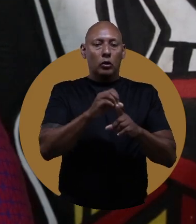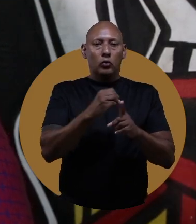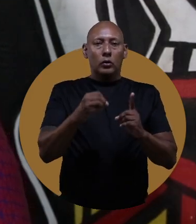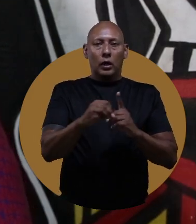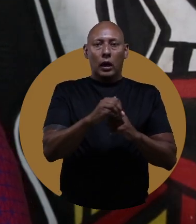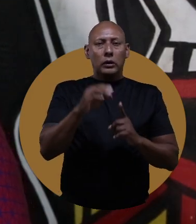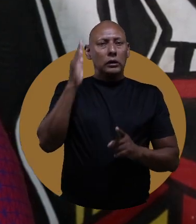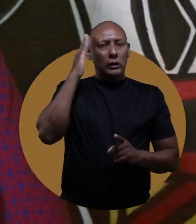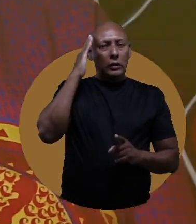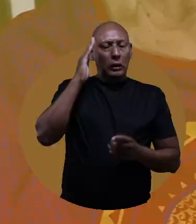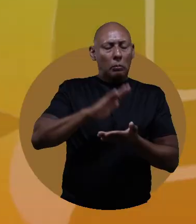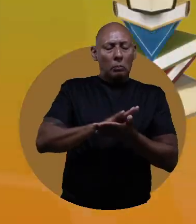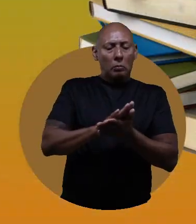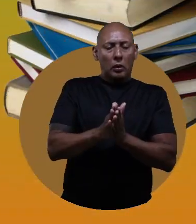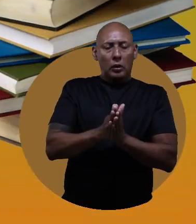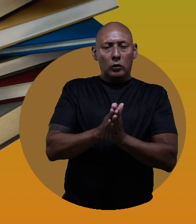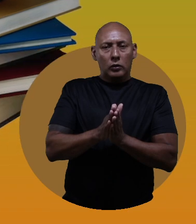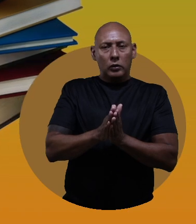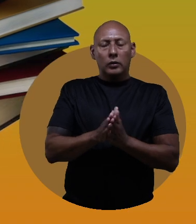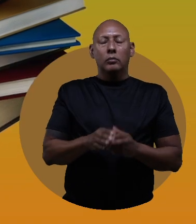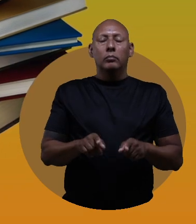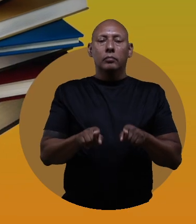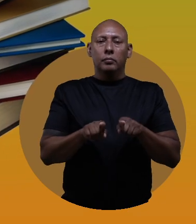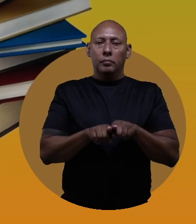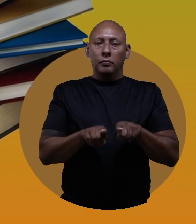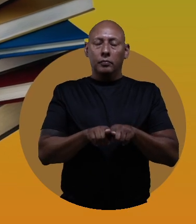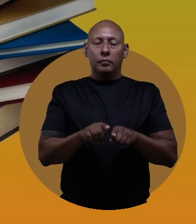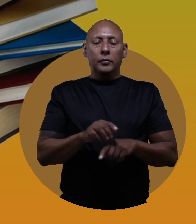Entender o racismo estrutural.